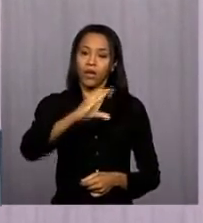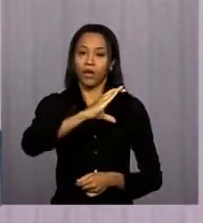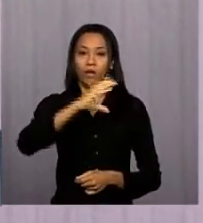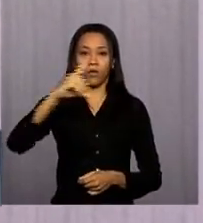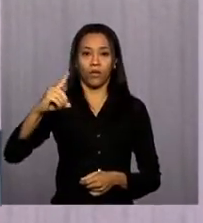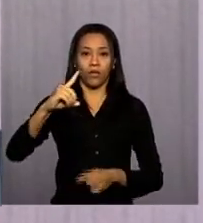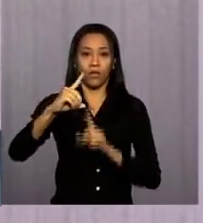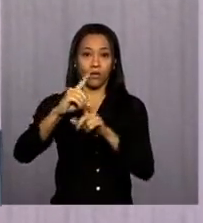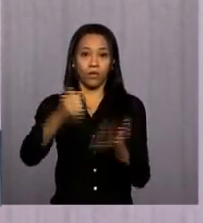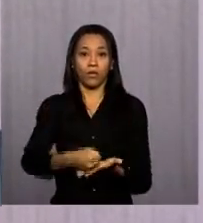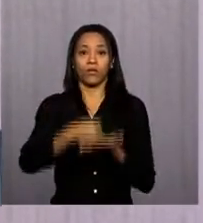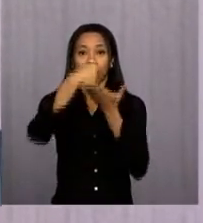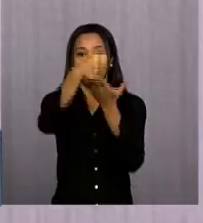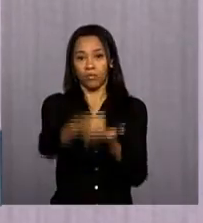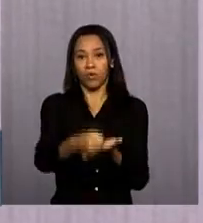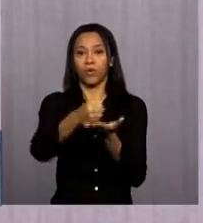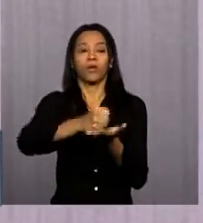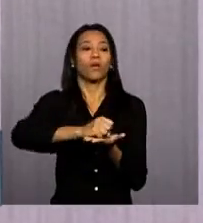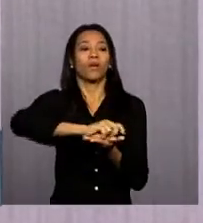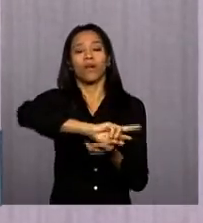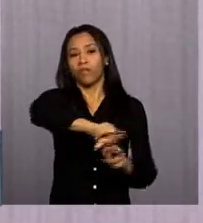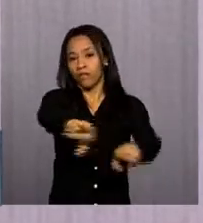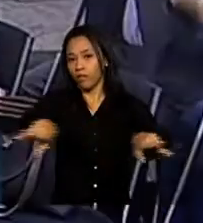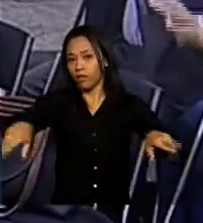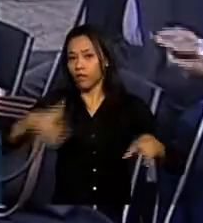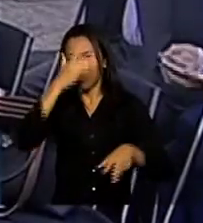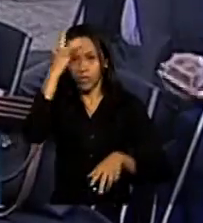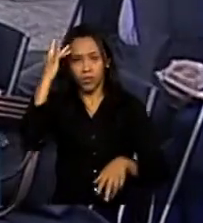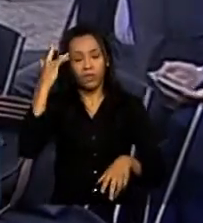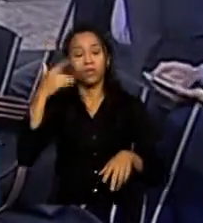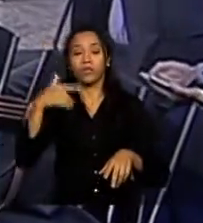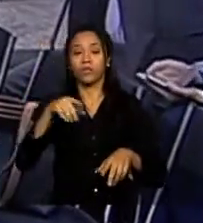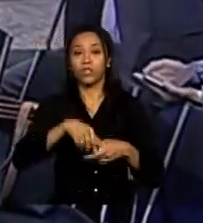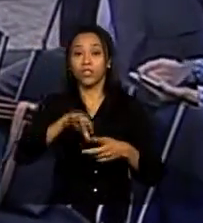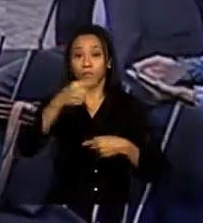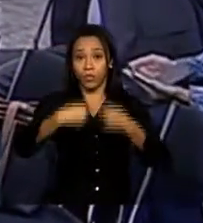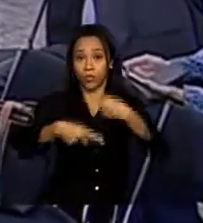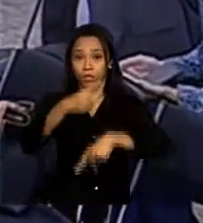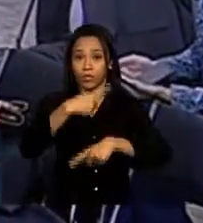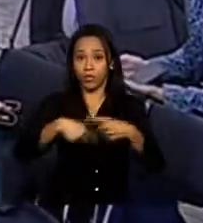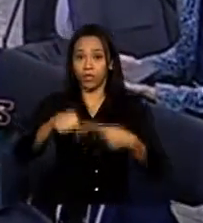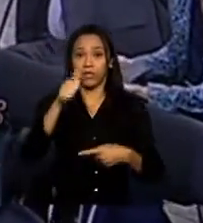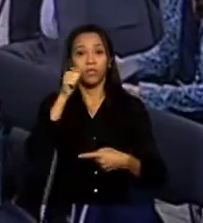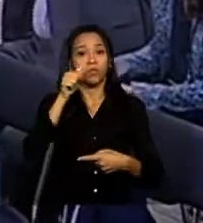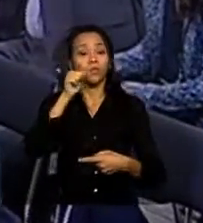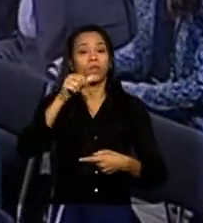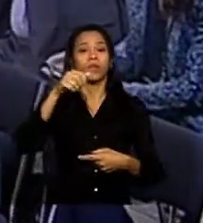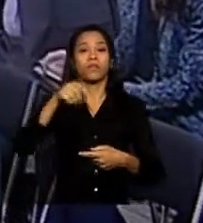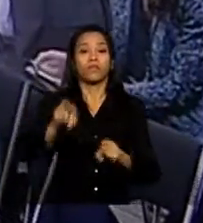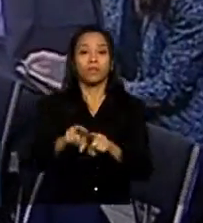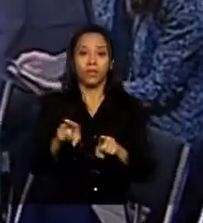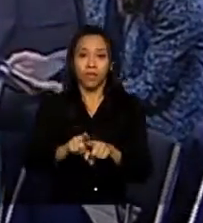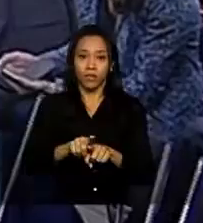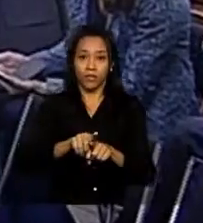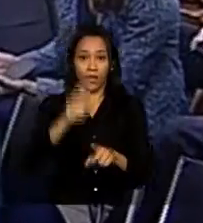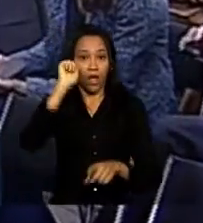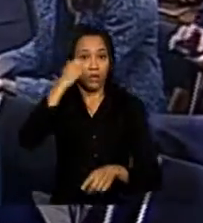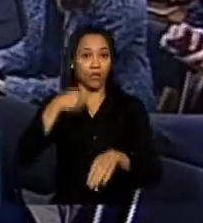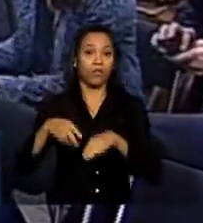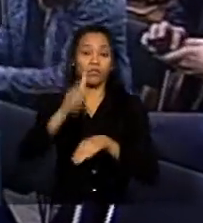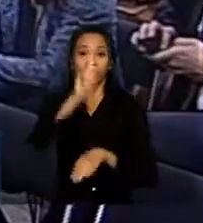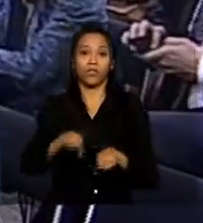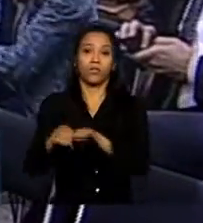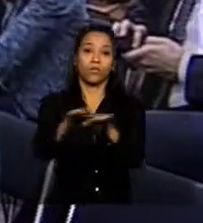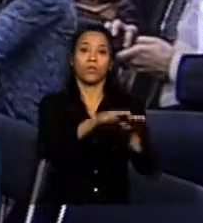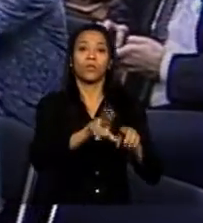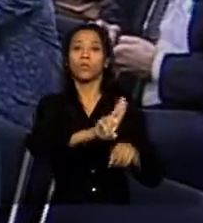dos Direitos da Diversidade da Secretaria de Políticas para as Mulheres, Igualdade Racial dos Direitos Humanos, Daniel Costa,